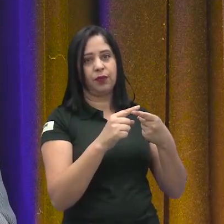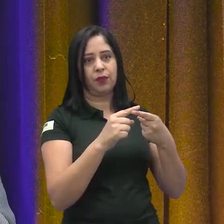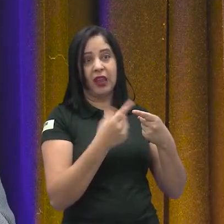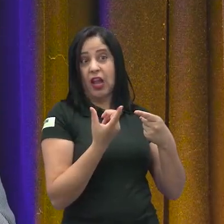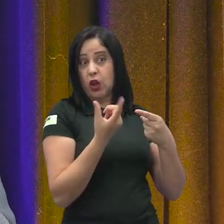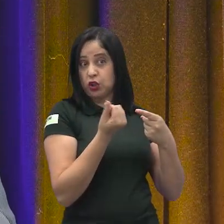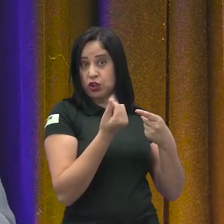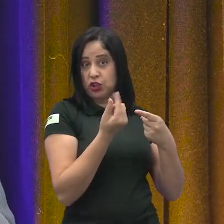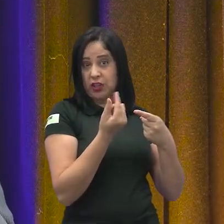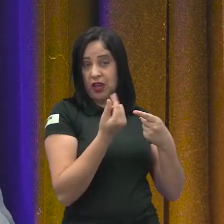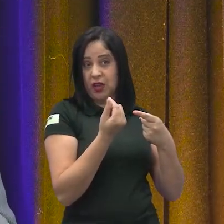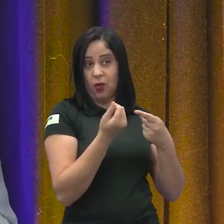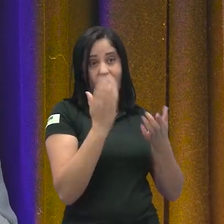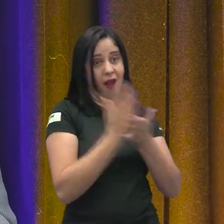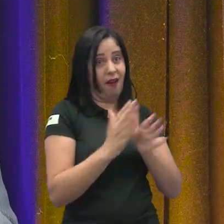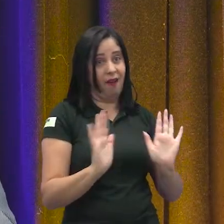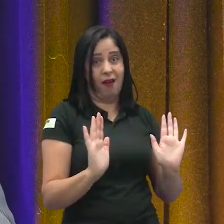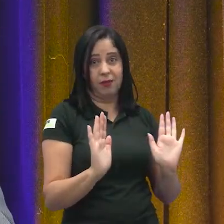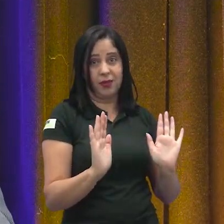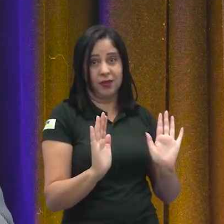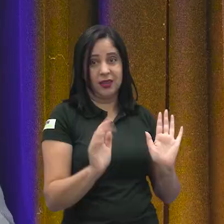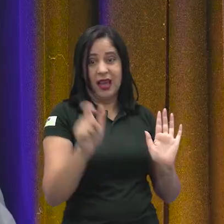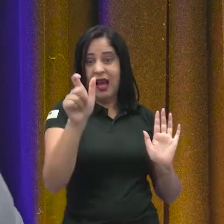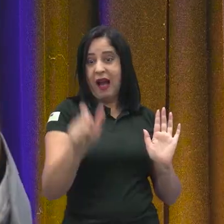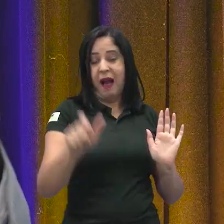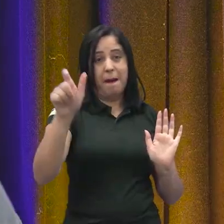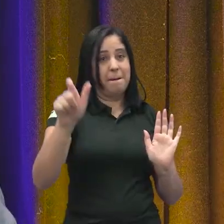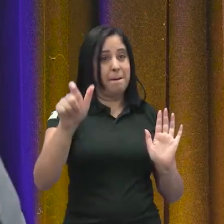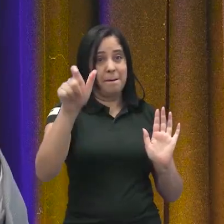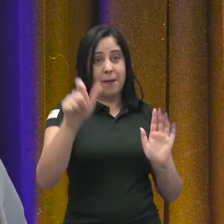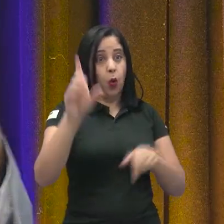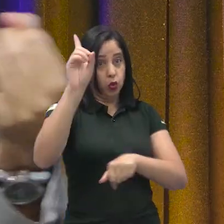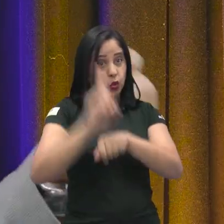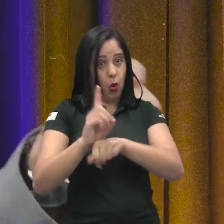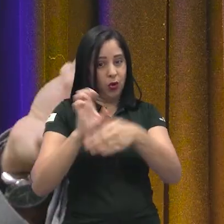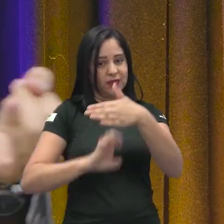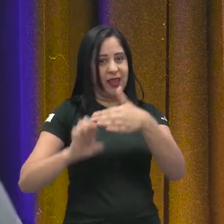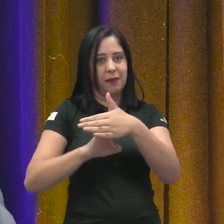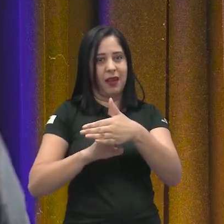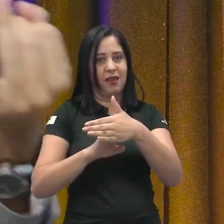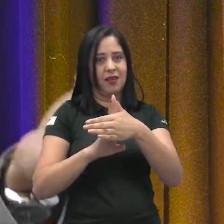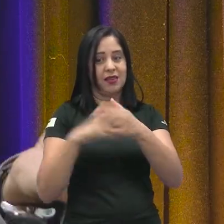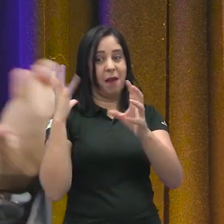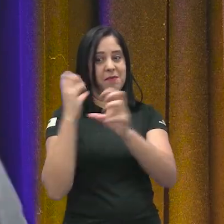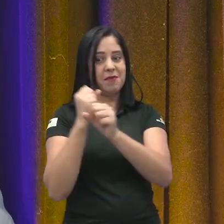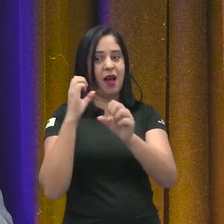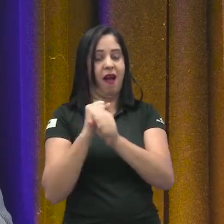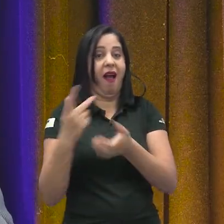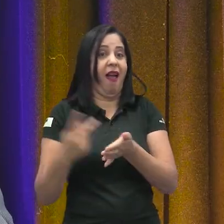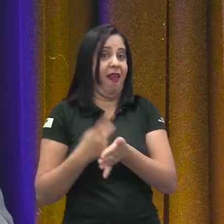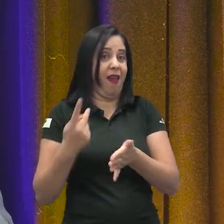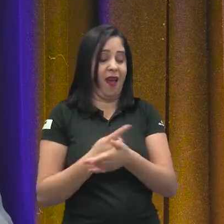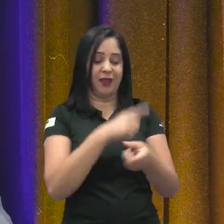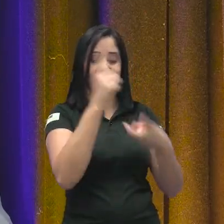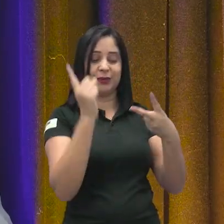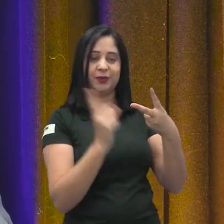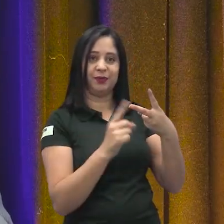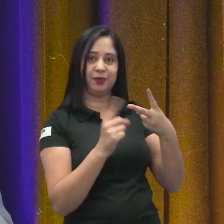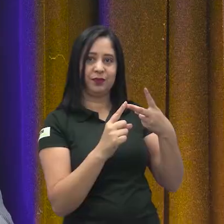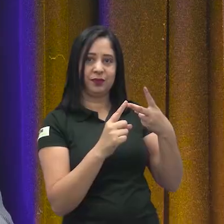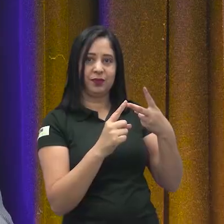acesso a capital, acaba o dinheiro. A pessoa não calculou exatamente o quanto que ela precisaria de capital de giro para tocar o